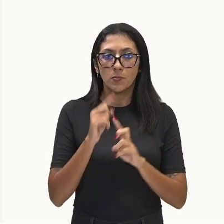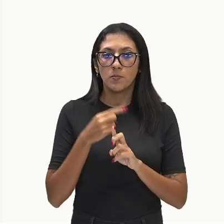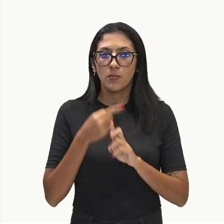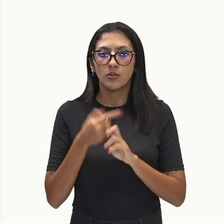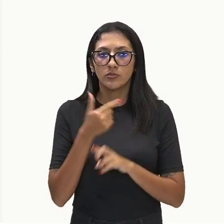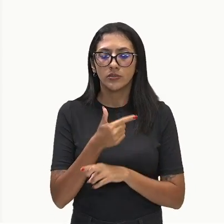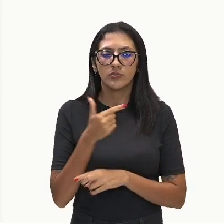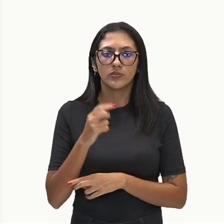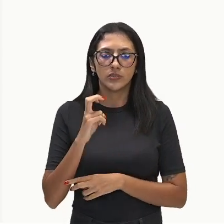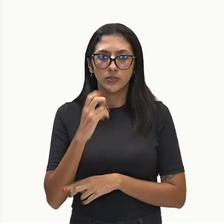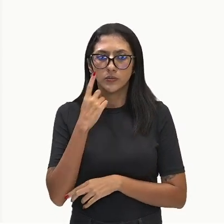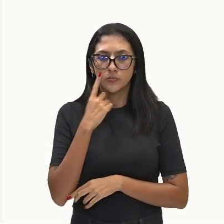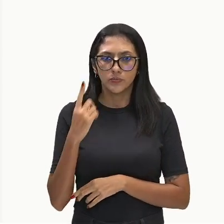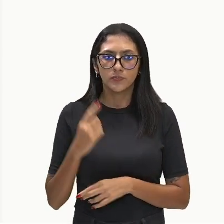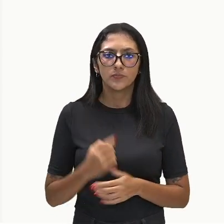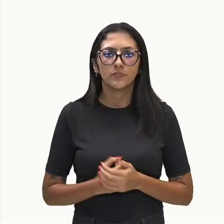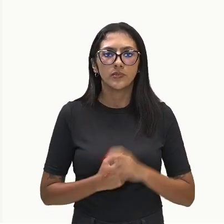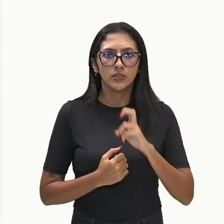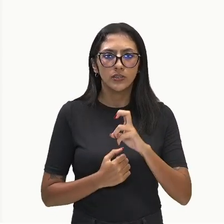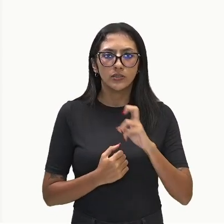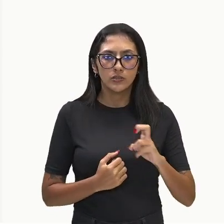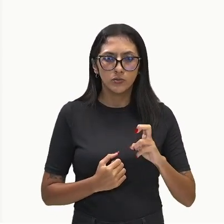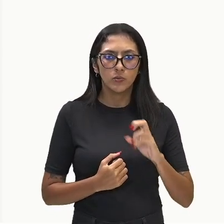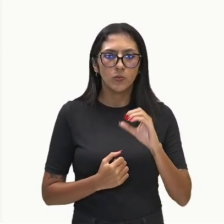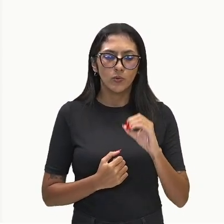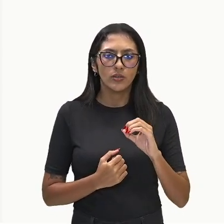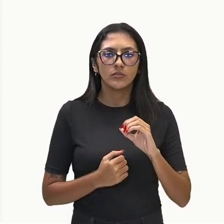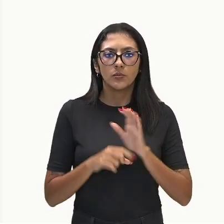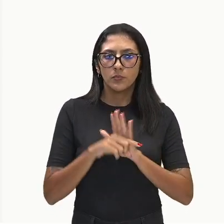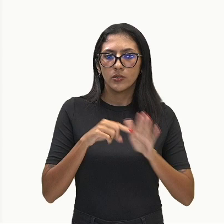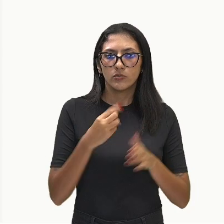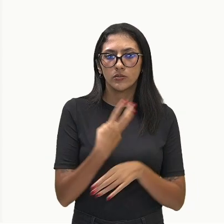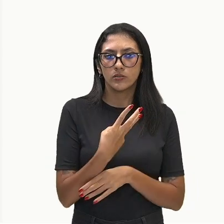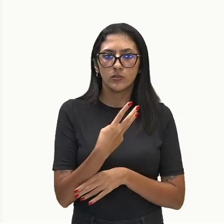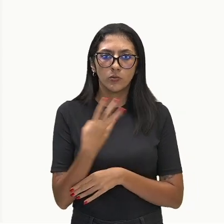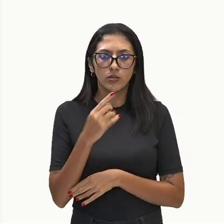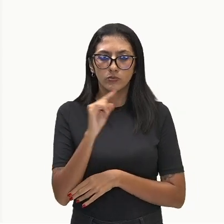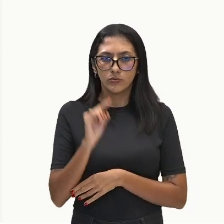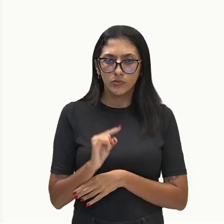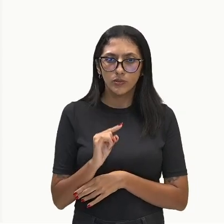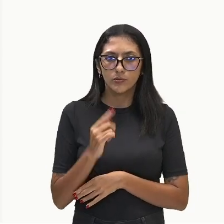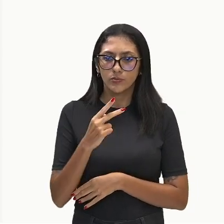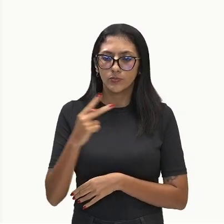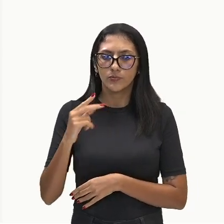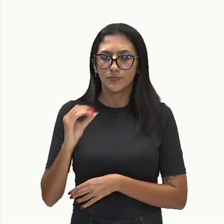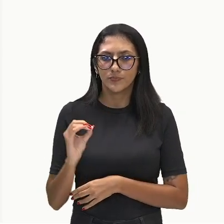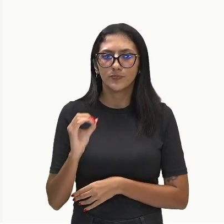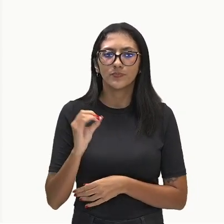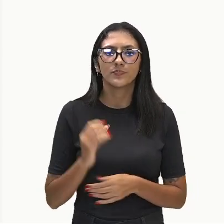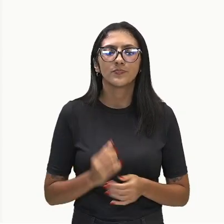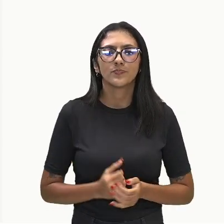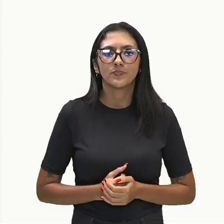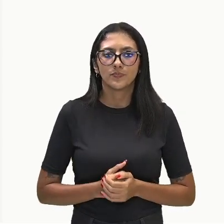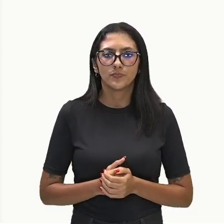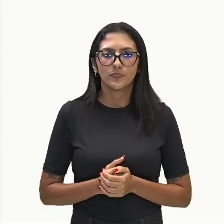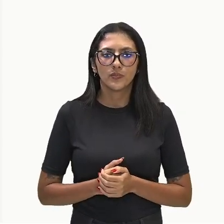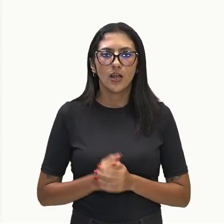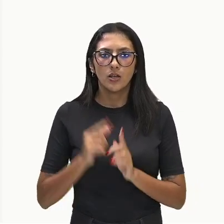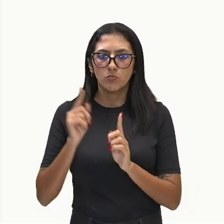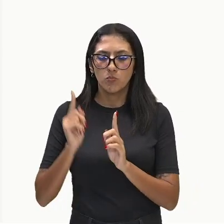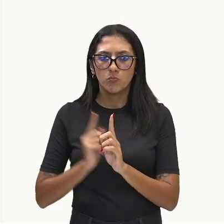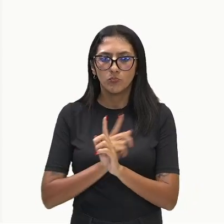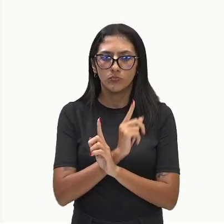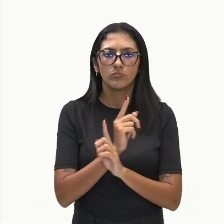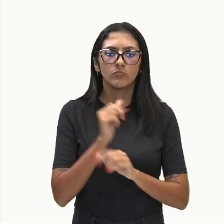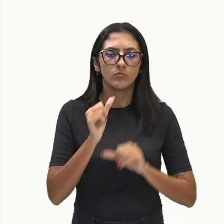que dá 550, menos 34z igual a zero. Aí a gente passa o 34z para o outro